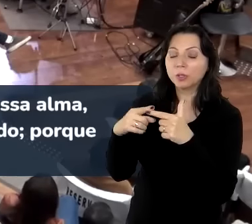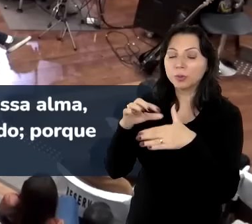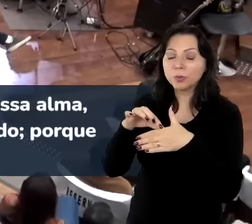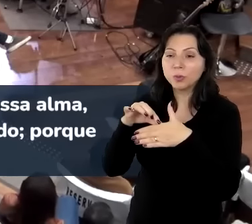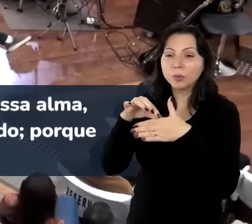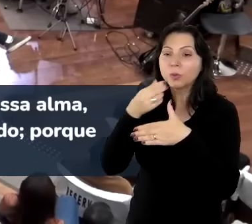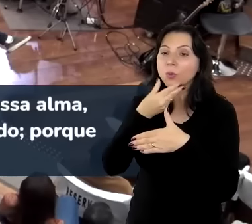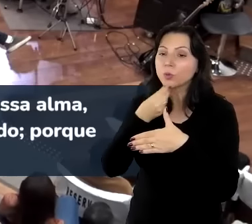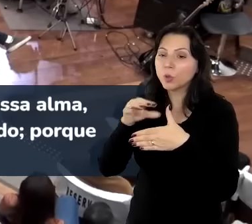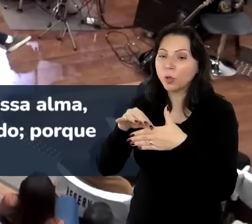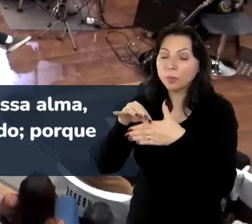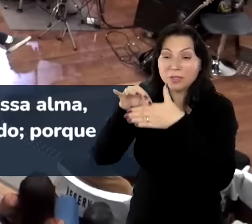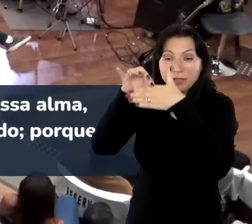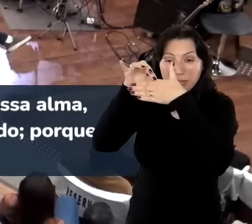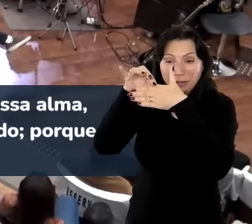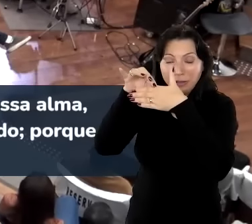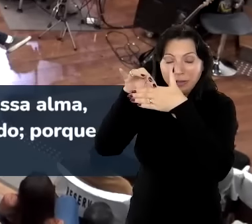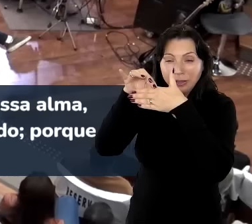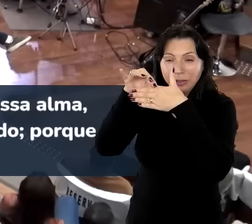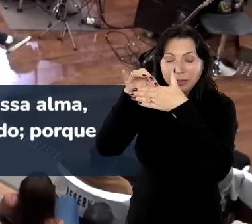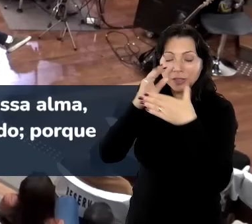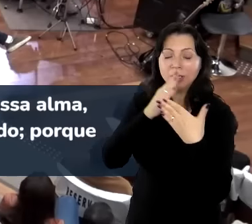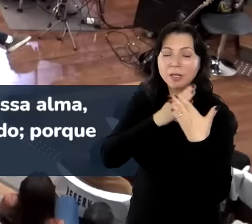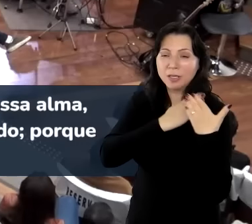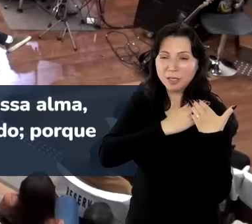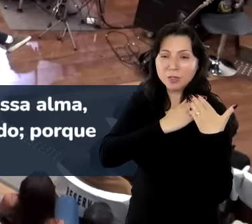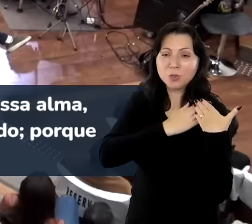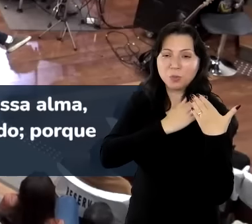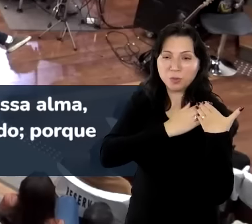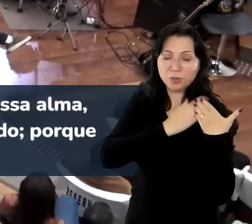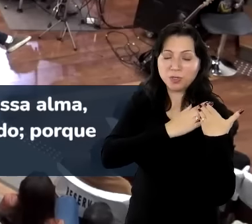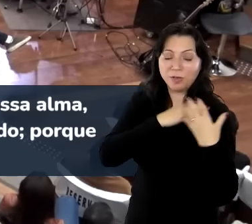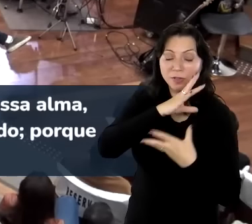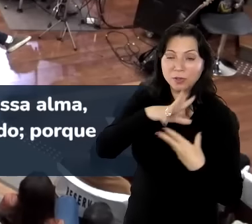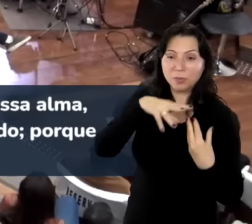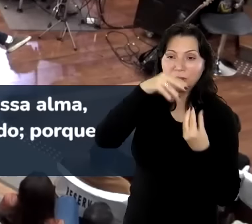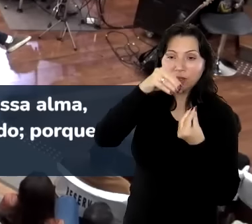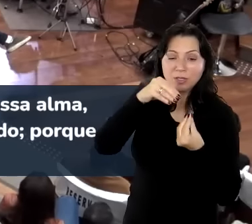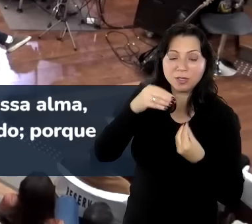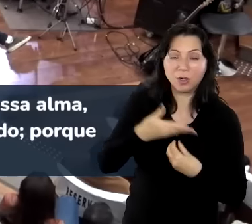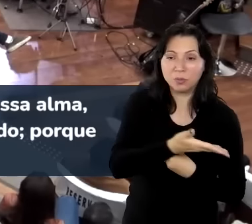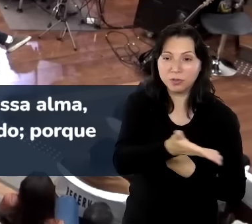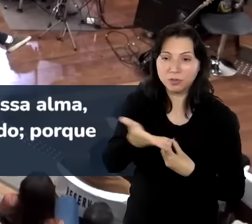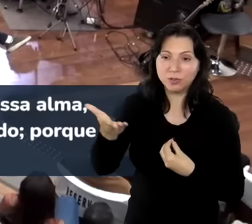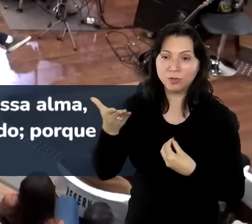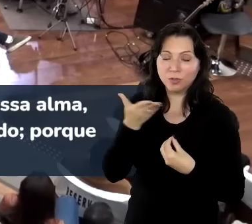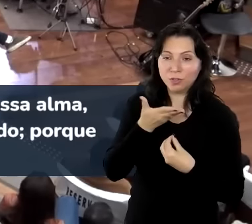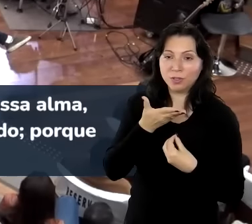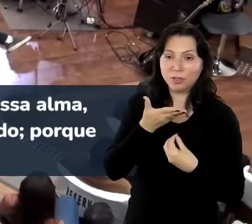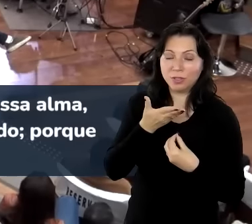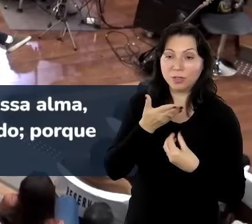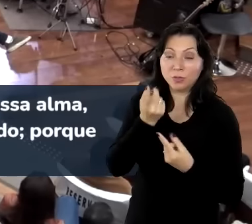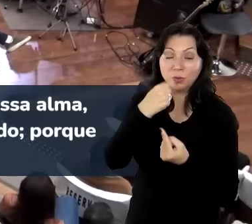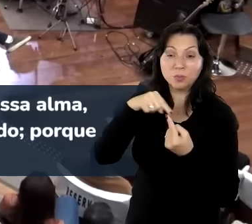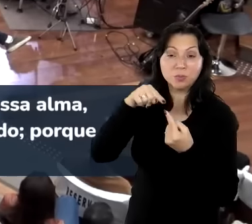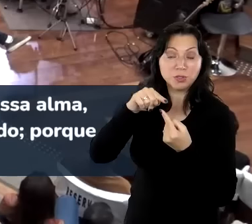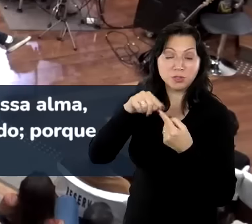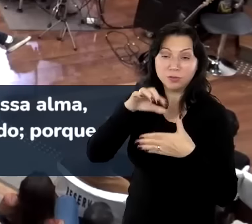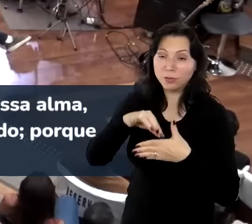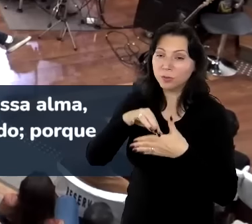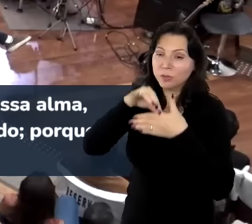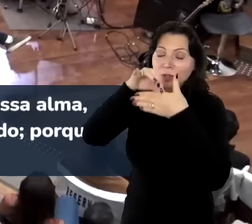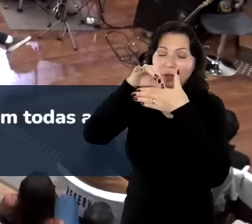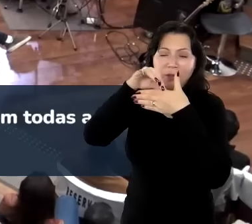por vossa alma, como quem deve prestar contas, para que façam isto com alegria e não gemendo, porque